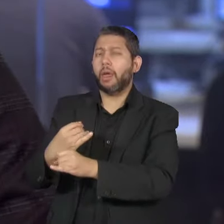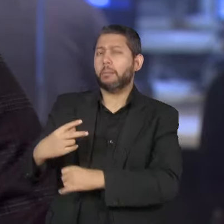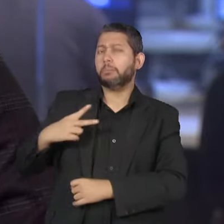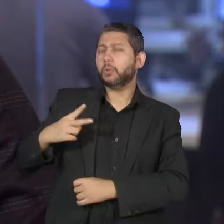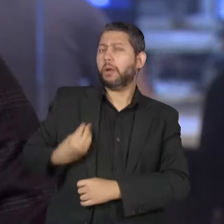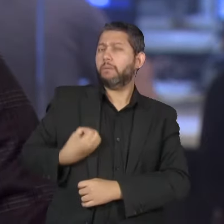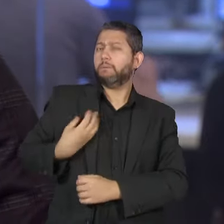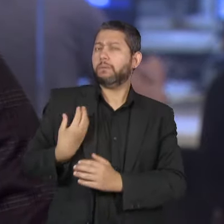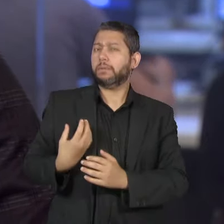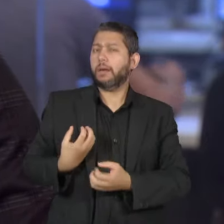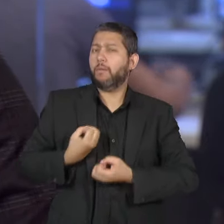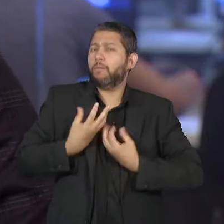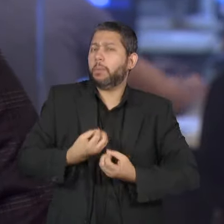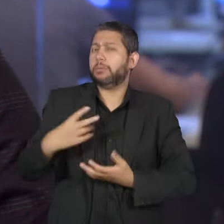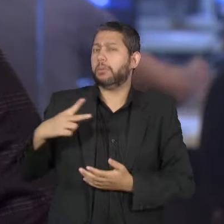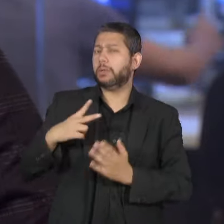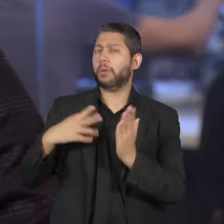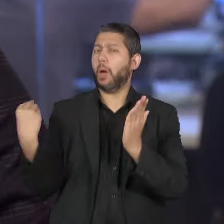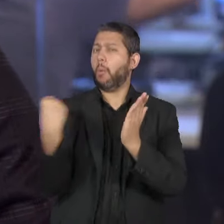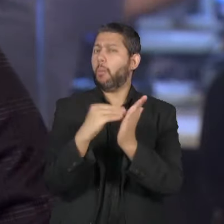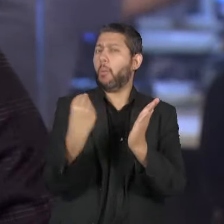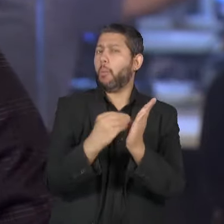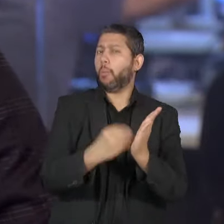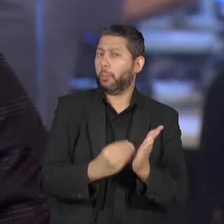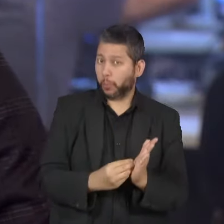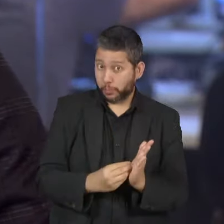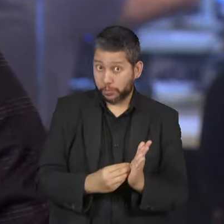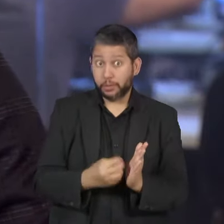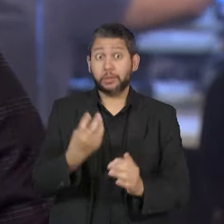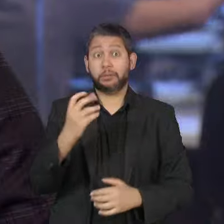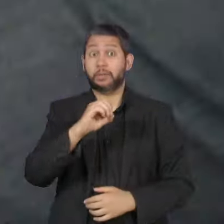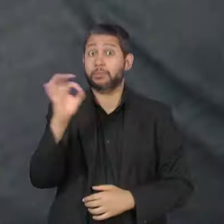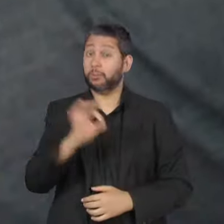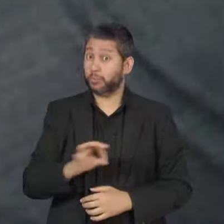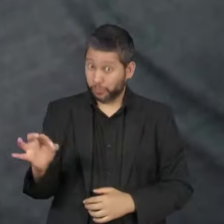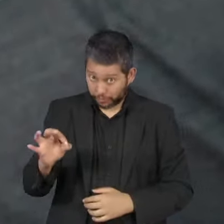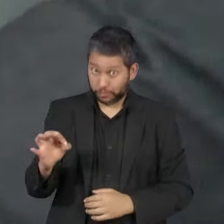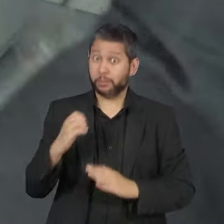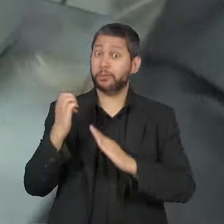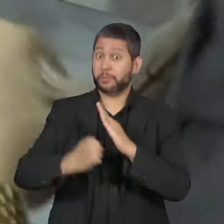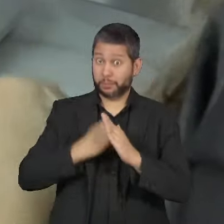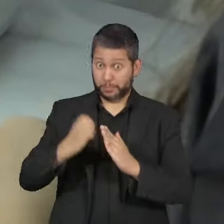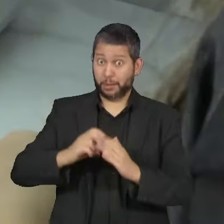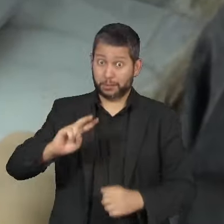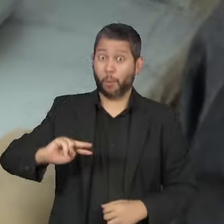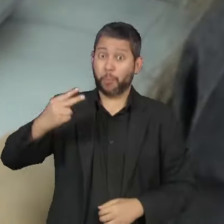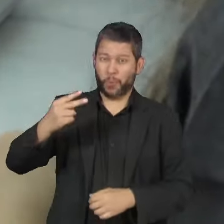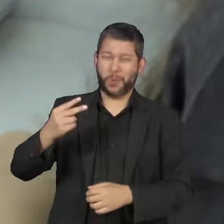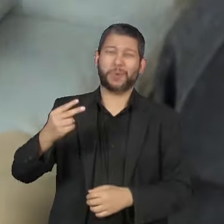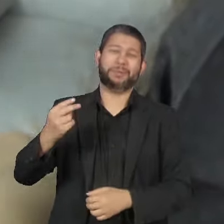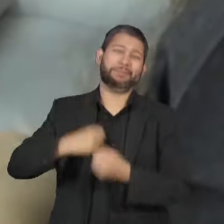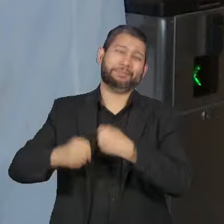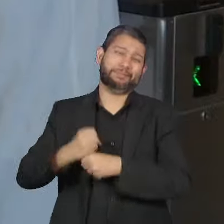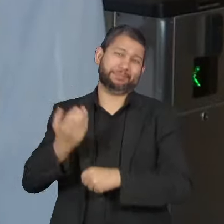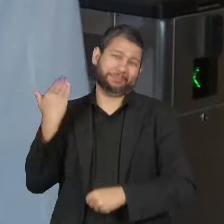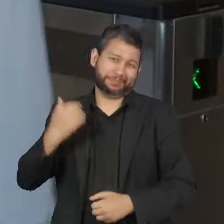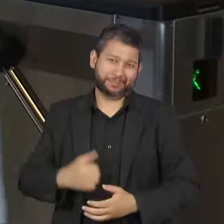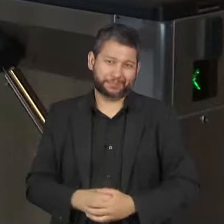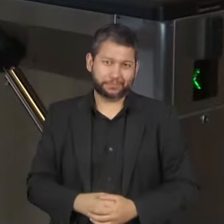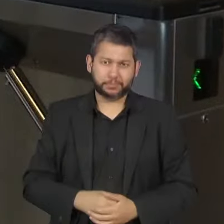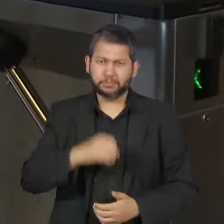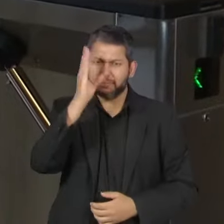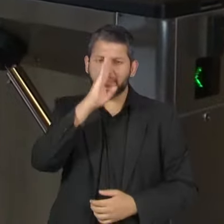adotam essa tecnologia subiu para 30% no ano passado a preocupação dos brasileiros com